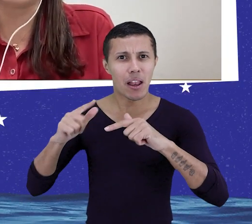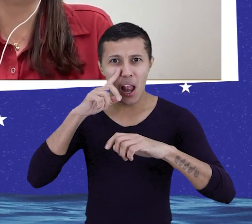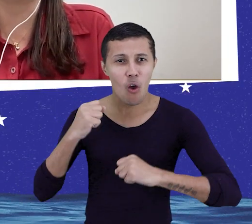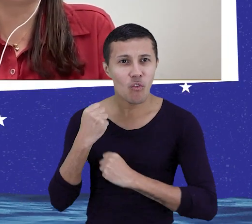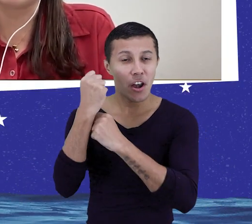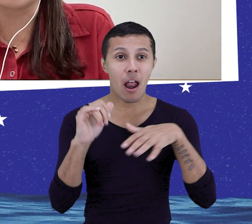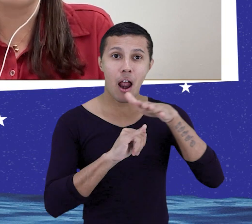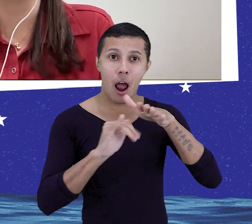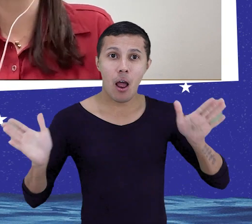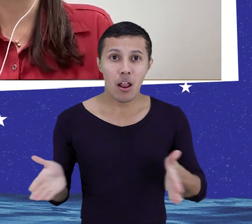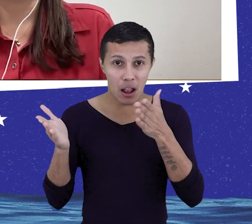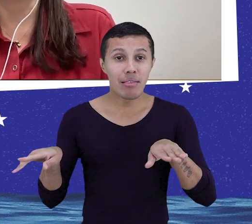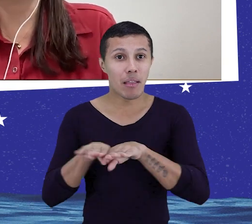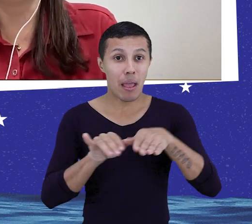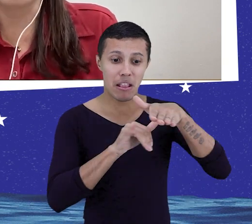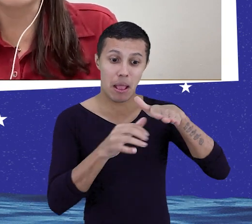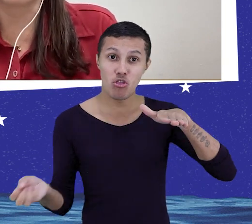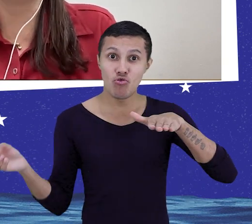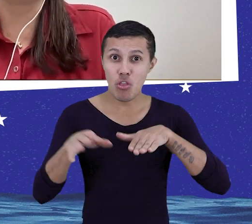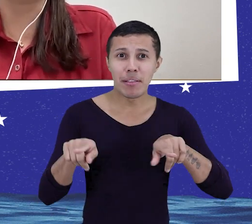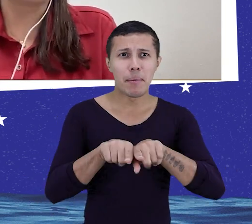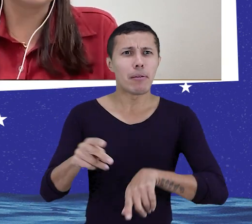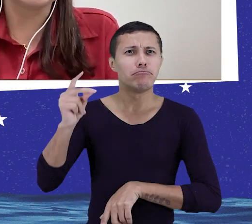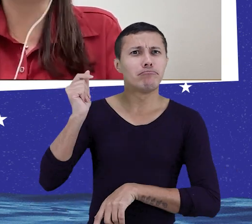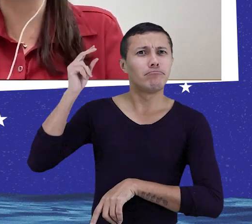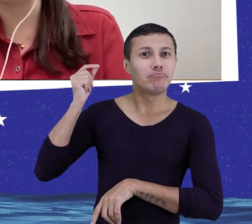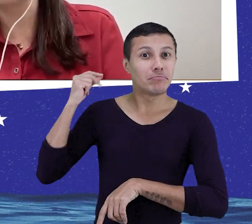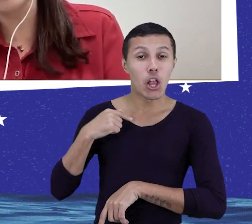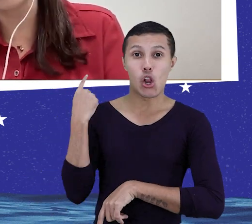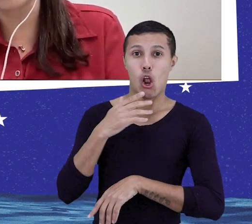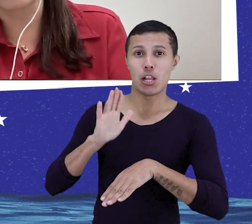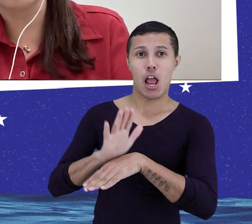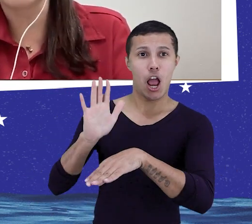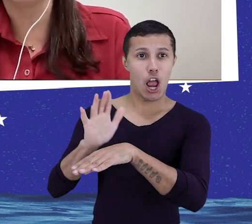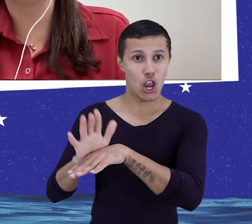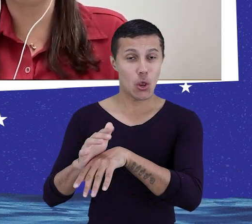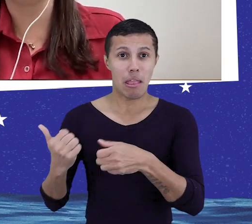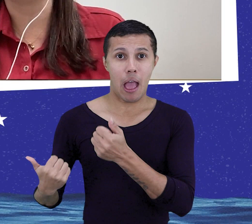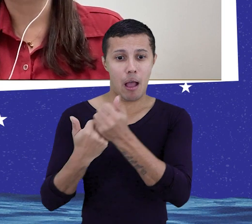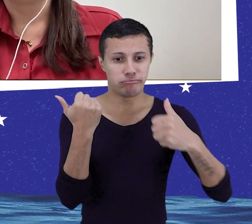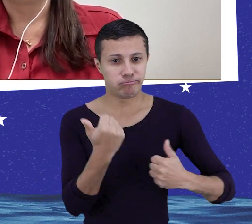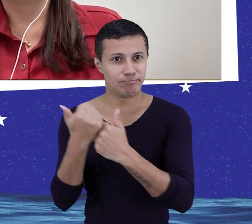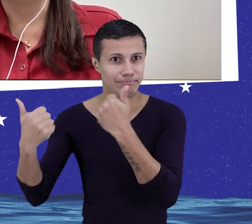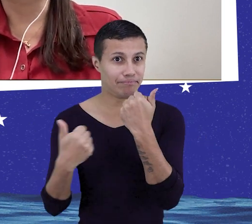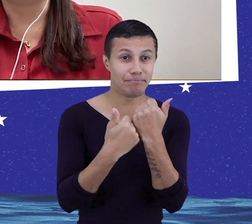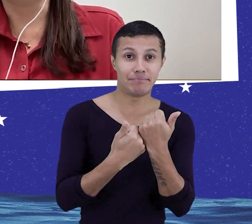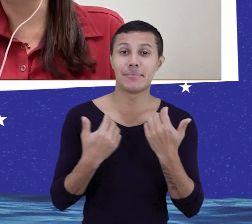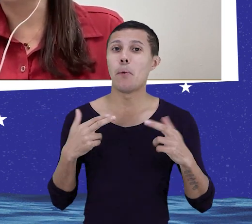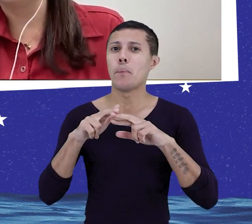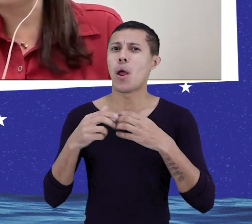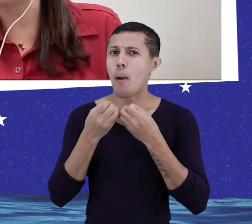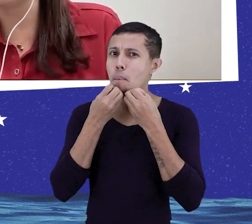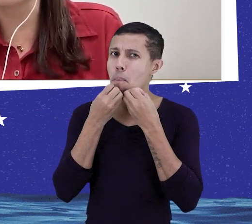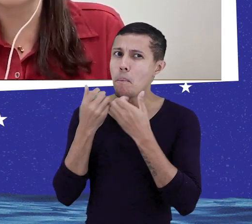as startups novas, as que estão há mais tempo, elas ajudam bastante, as que estão começando agora. Então,